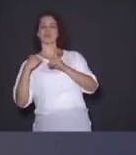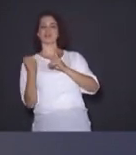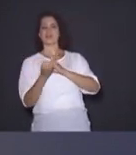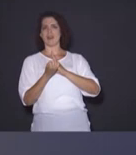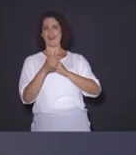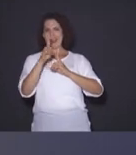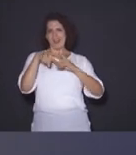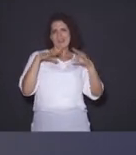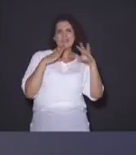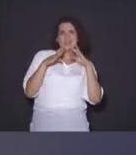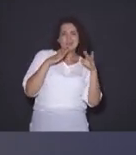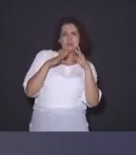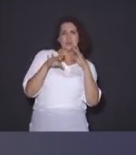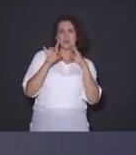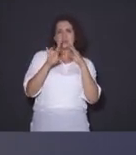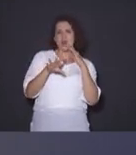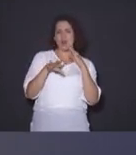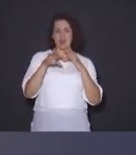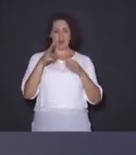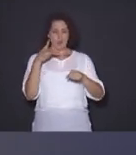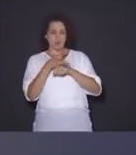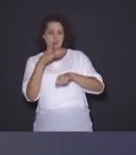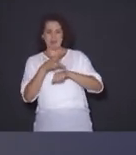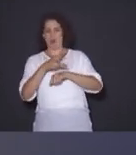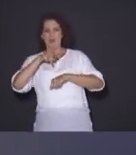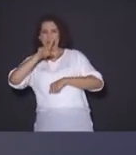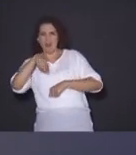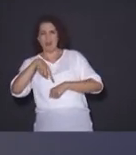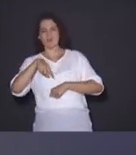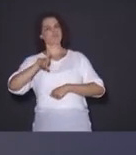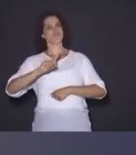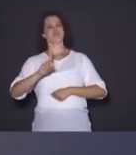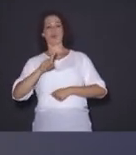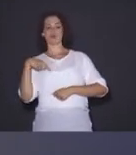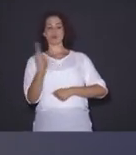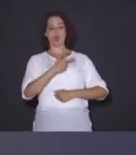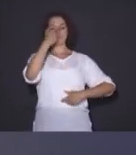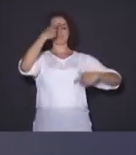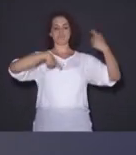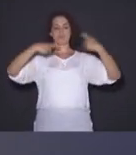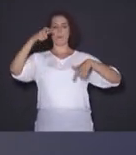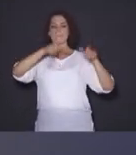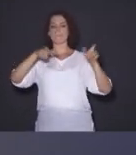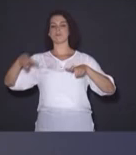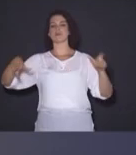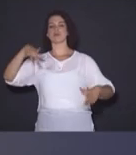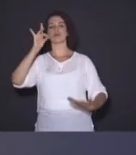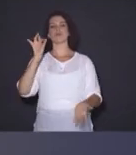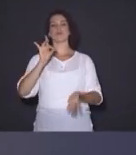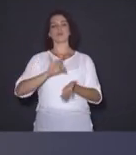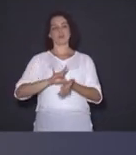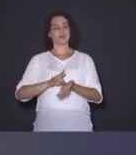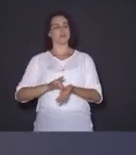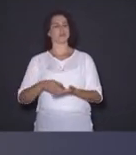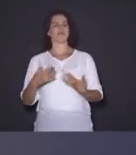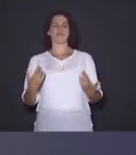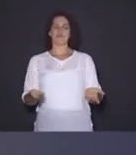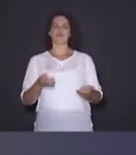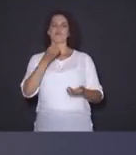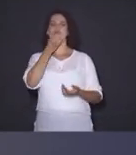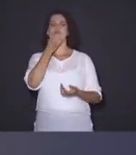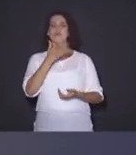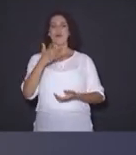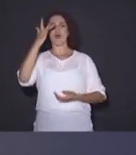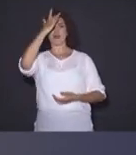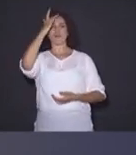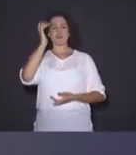não é uma 11 hatzaki o telegrama nós somos a rede social muito bacana apropriação que foi feita pela meninada